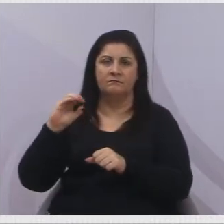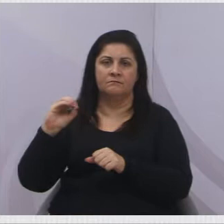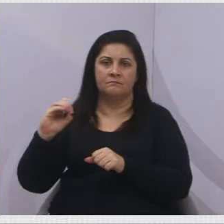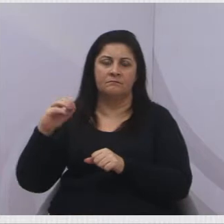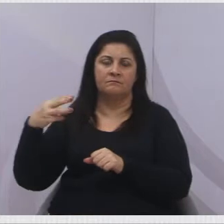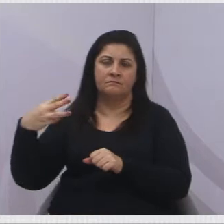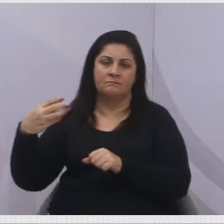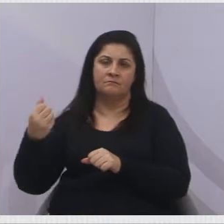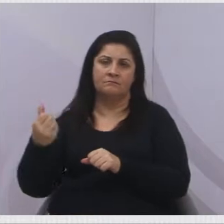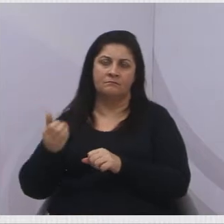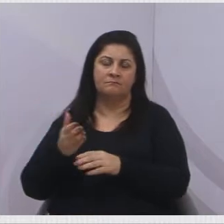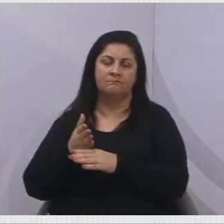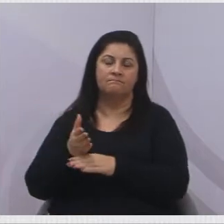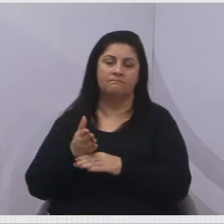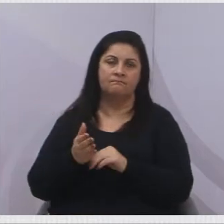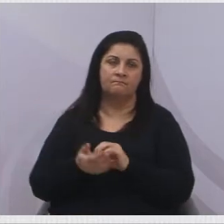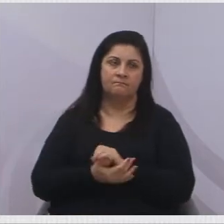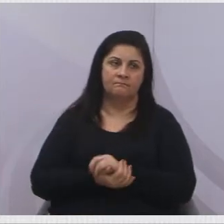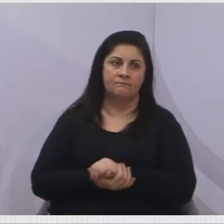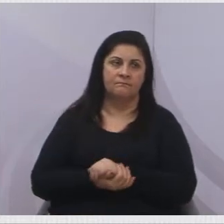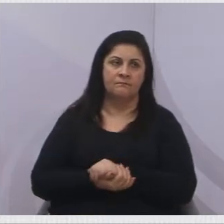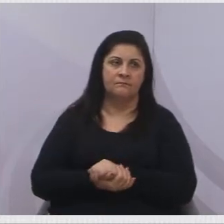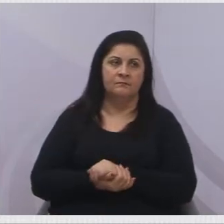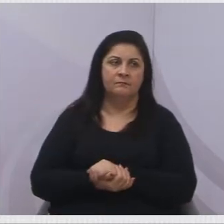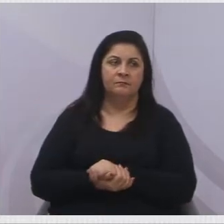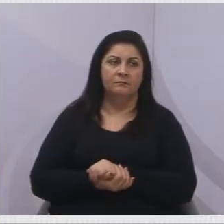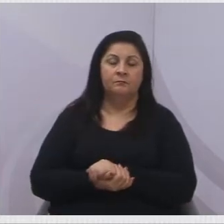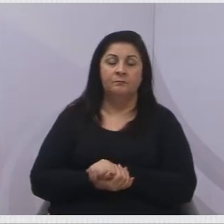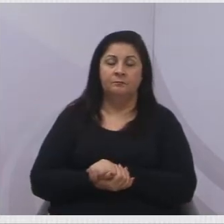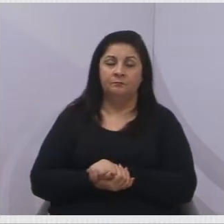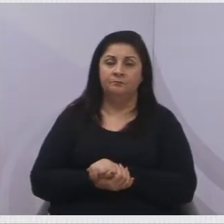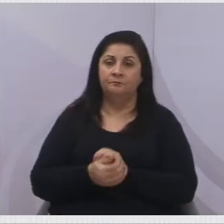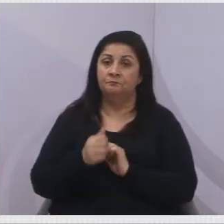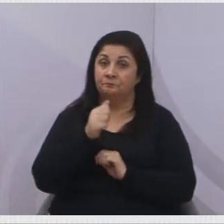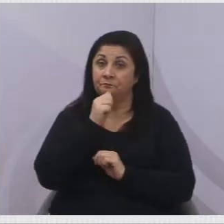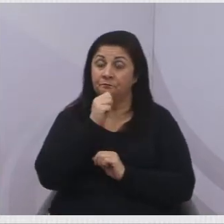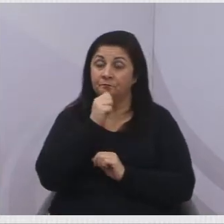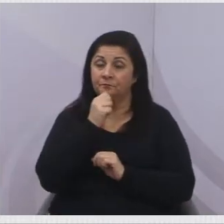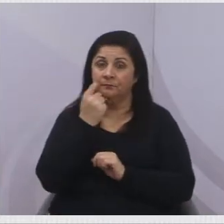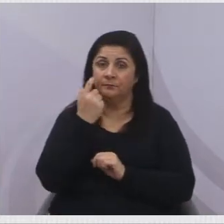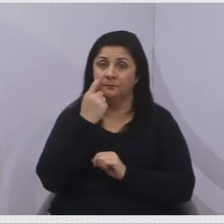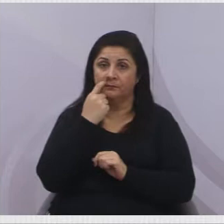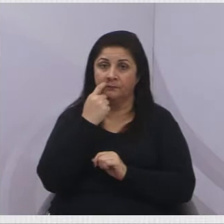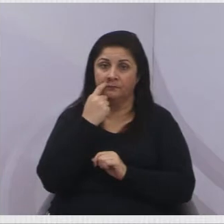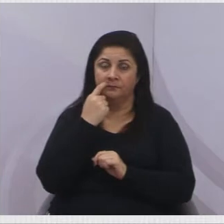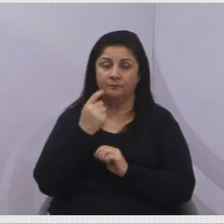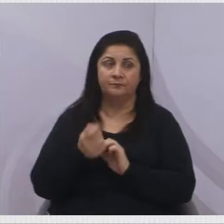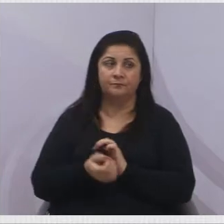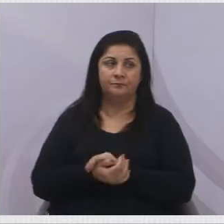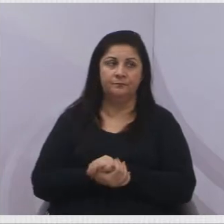20.036 procedimentos. Ainda na odontologia, nós temos